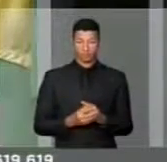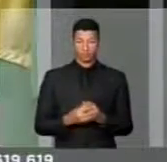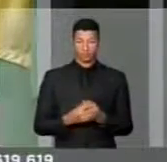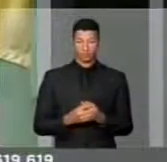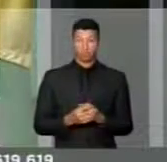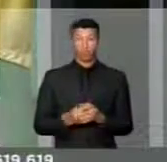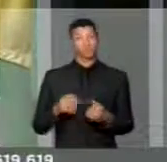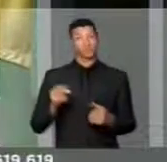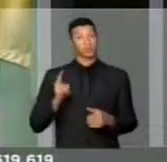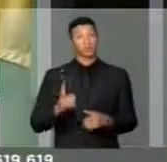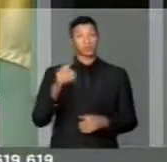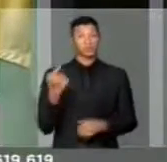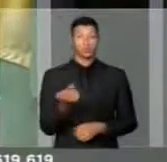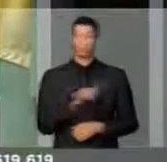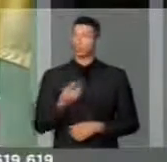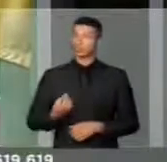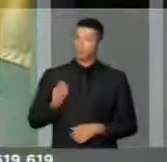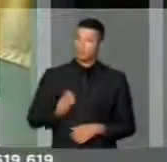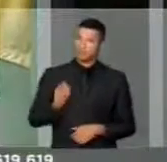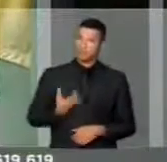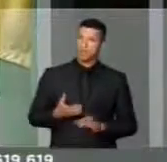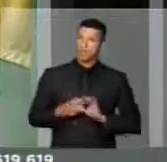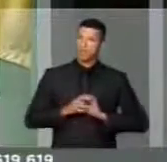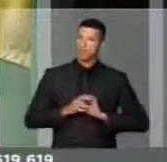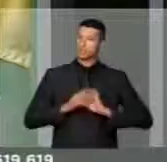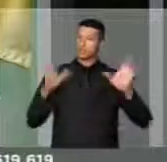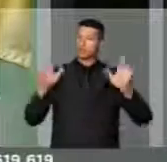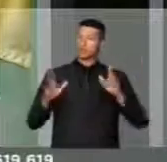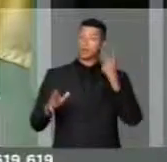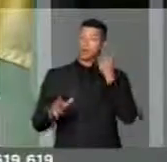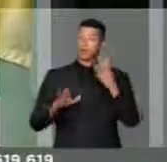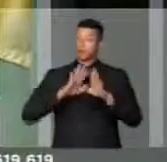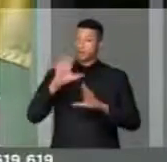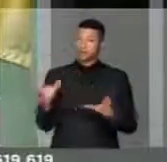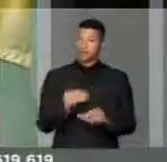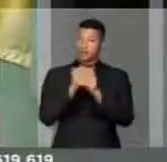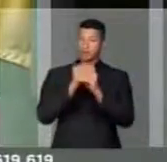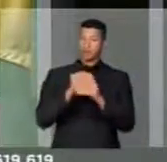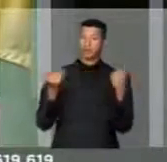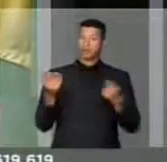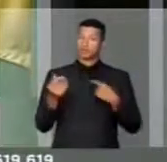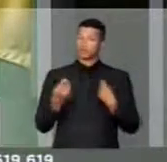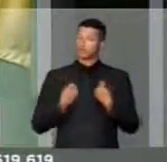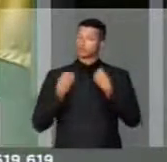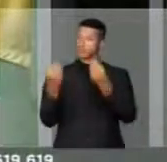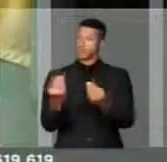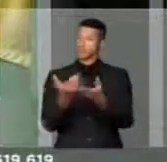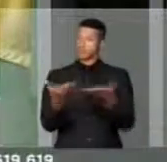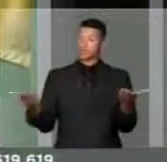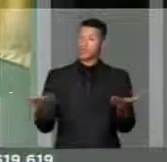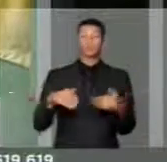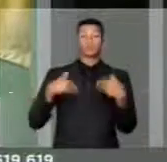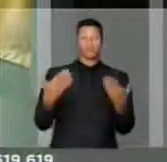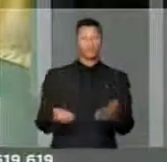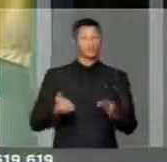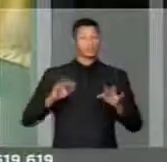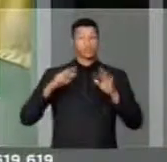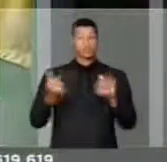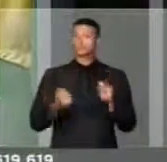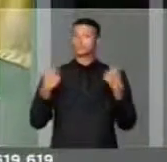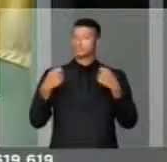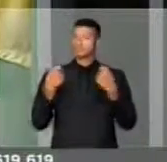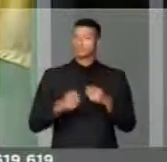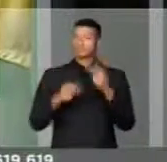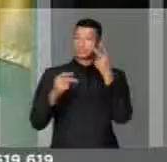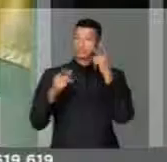continua assim e nós estaremos à disposição para colocar, para mandar para vocês aí tudo que for